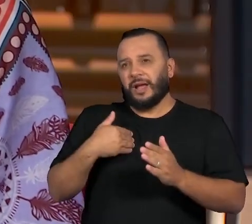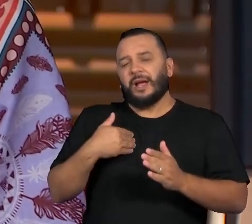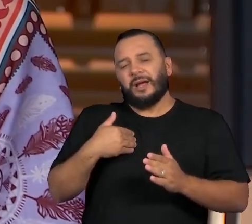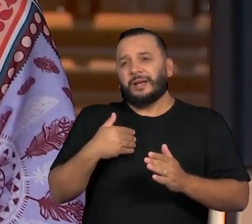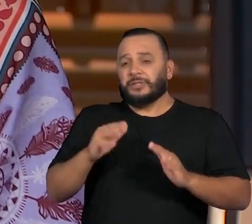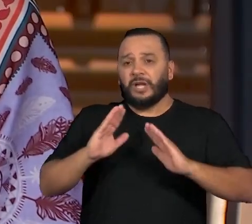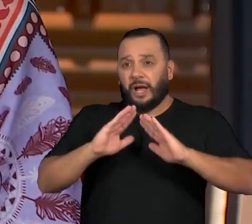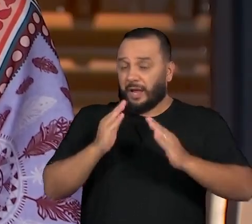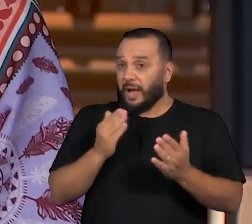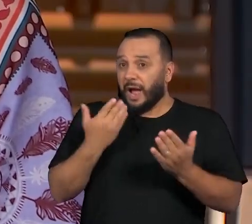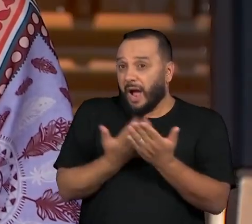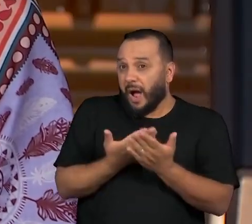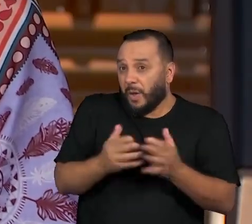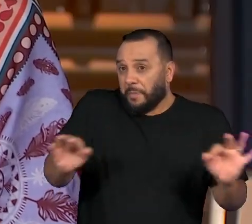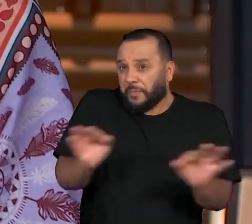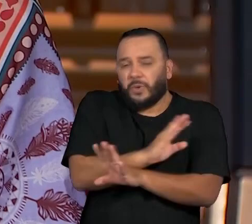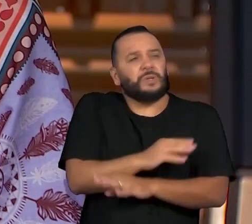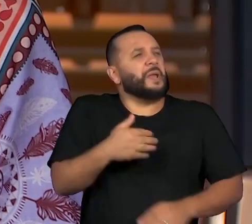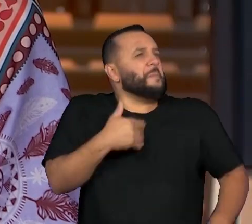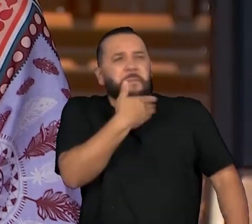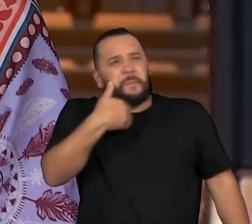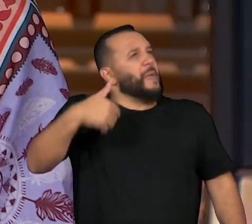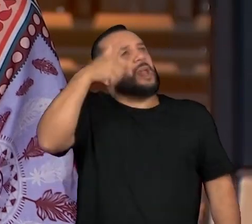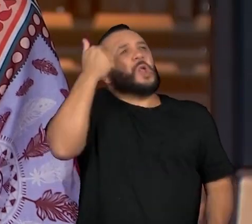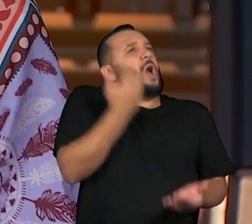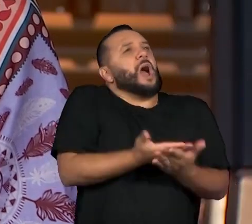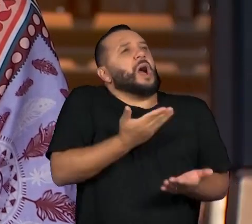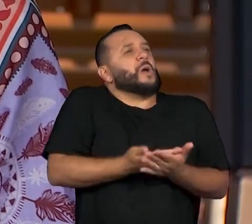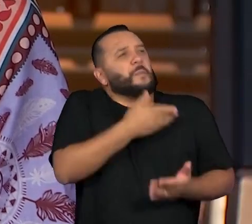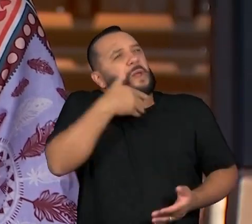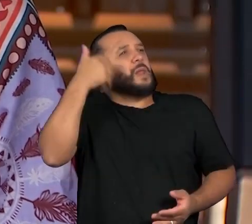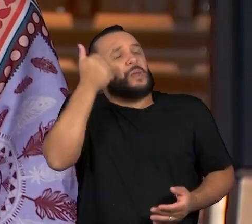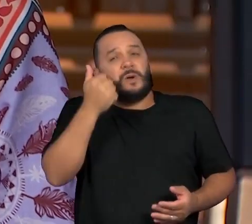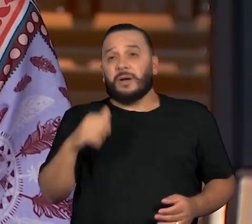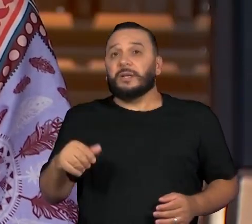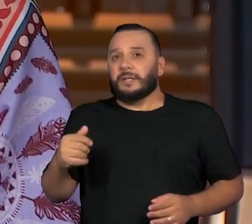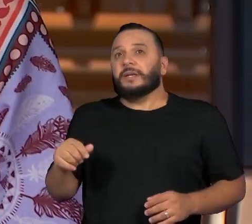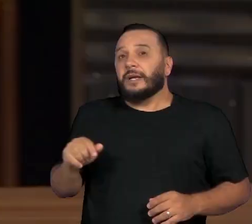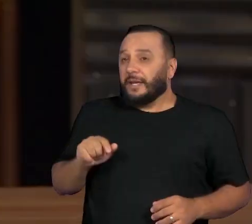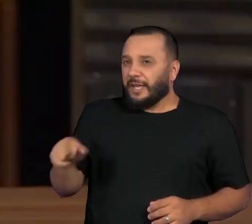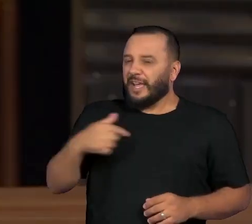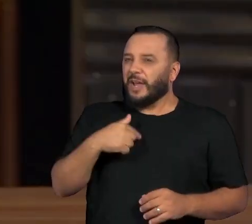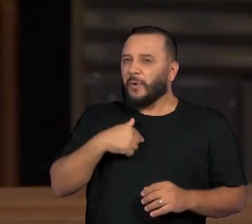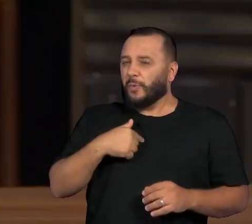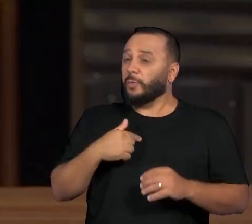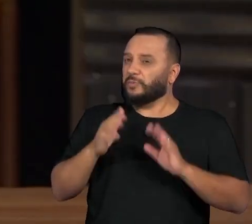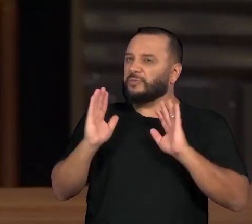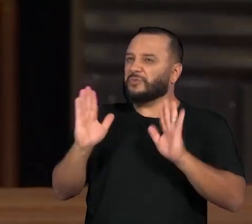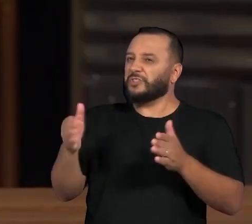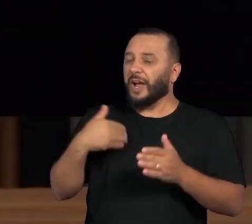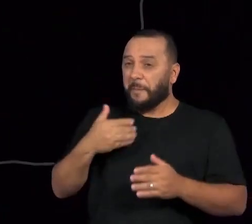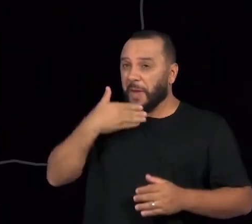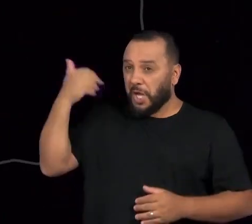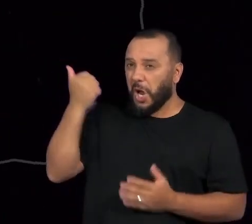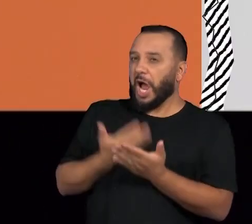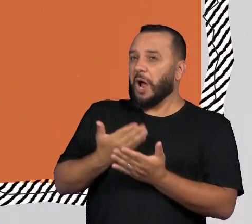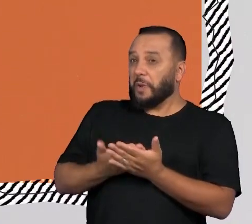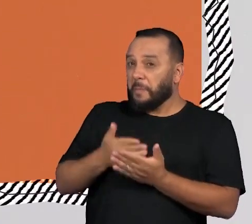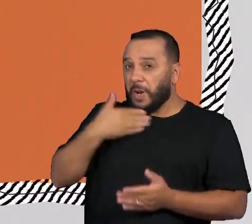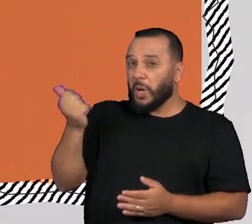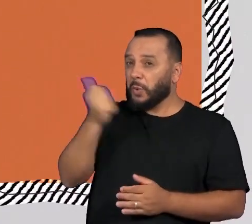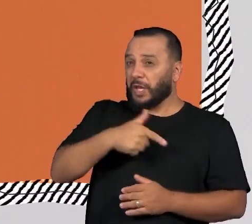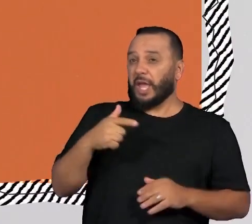Uma vez eles reclamaram quando o sinal bateu e a aula seguinte era educação física. Eu falei, eu venci. Hoje eu venci. Uau!